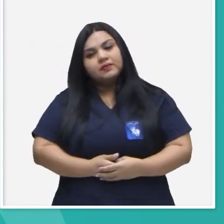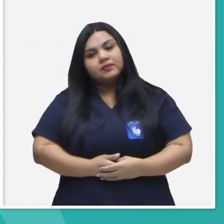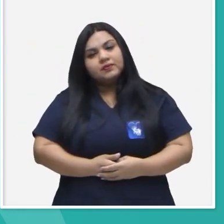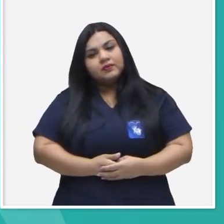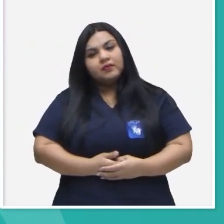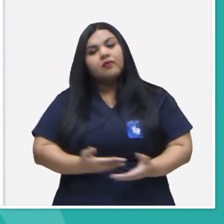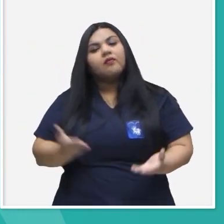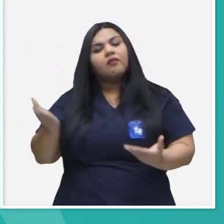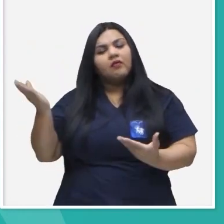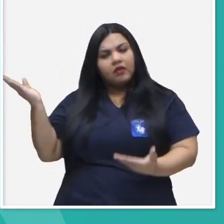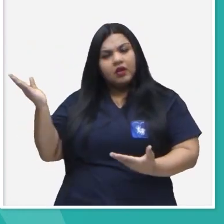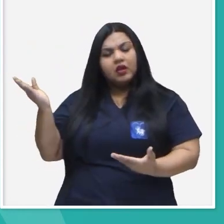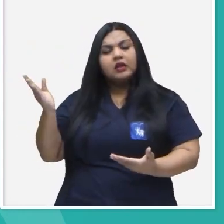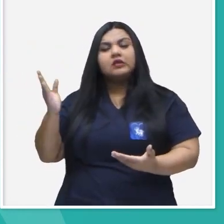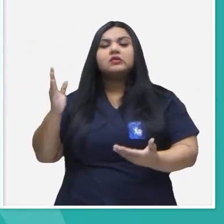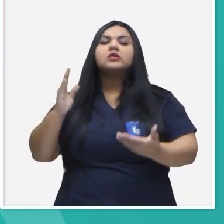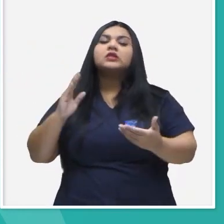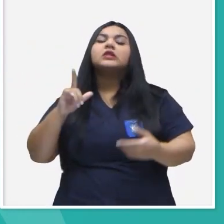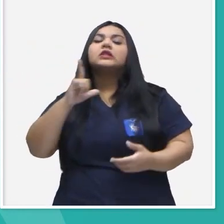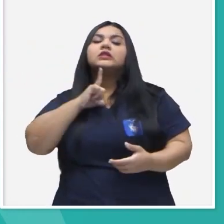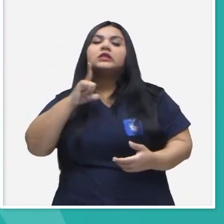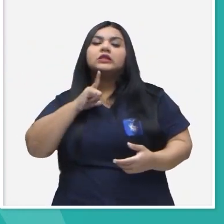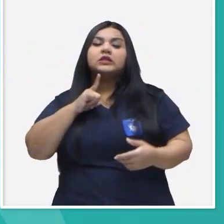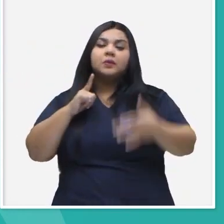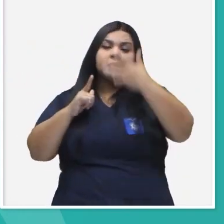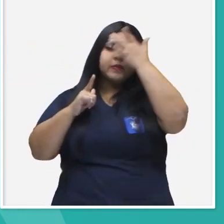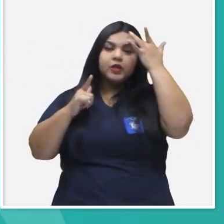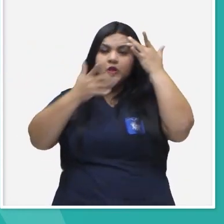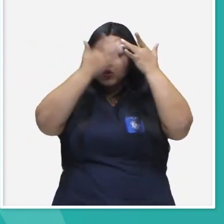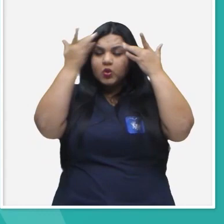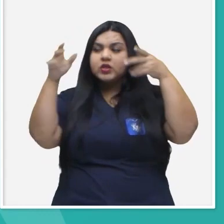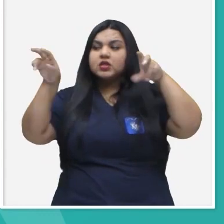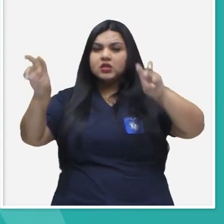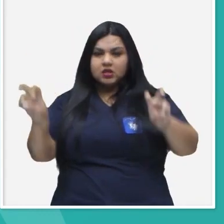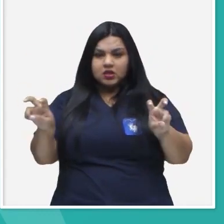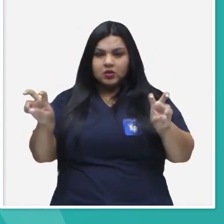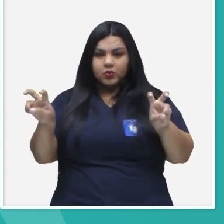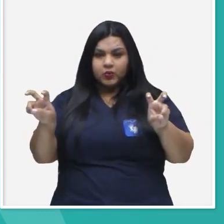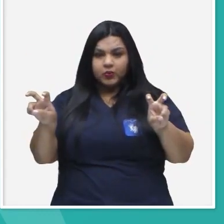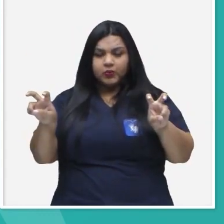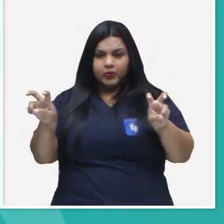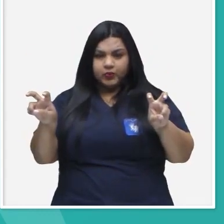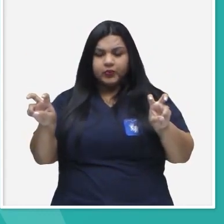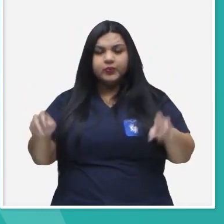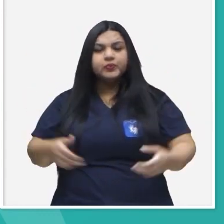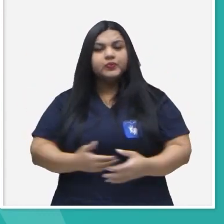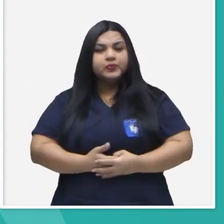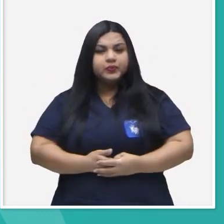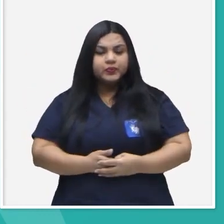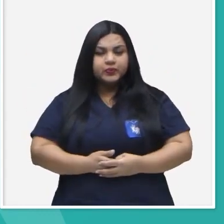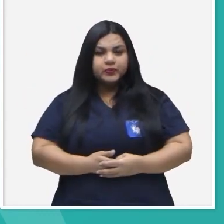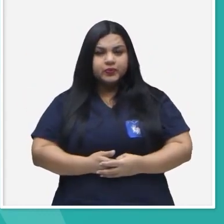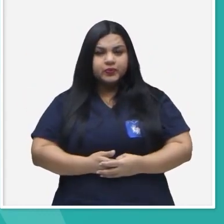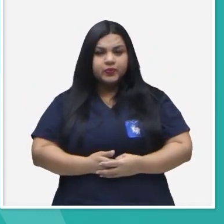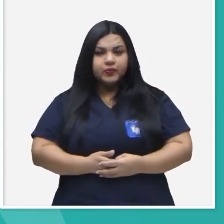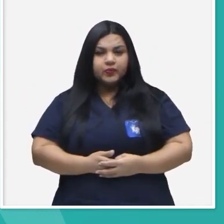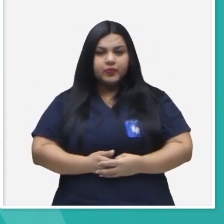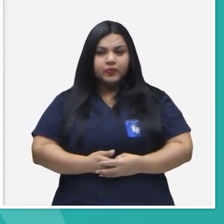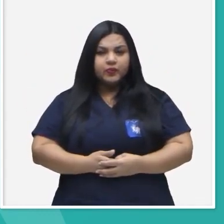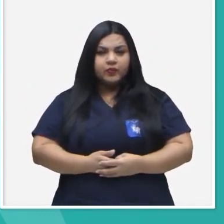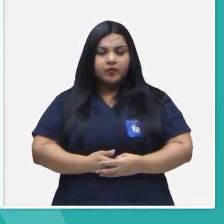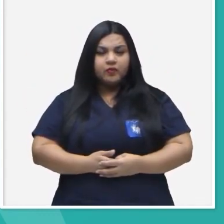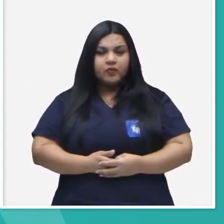Nesse jogo, nós temos 5 jogadores em cada equipe. Vamos prosseguir? O próximo que eu trouxe